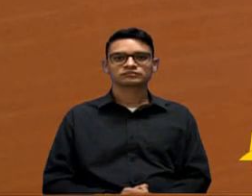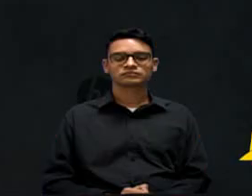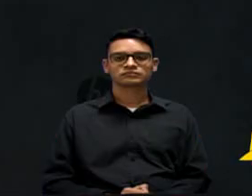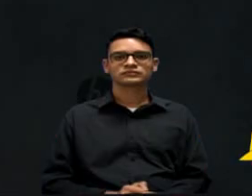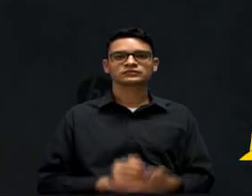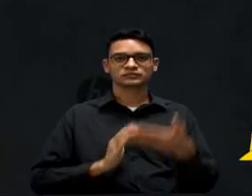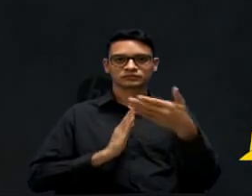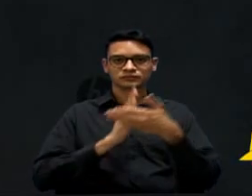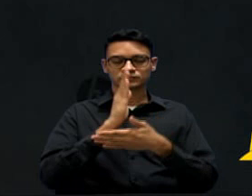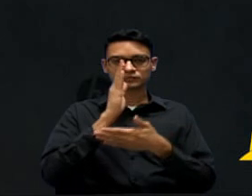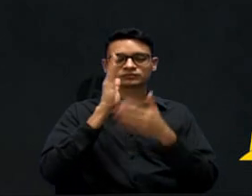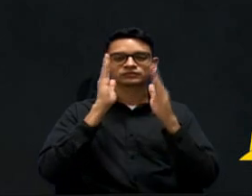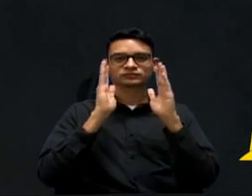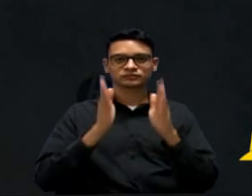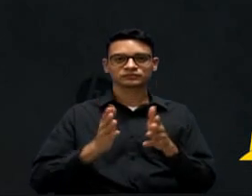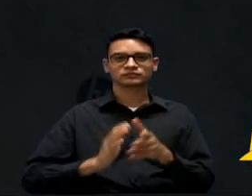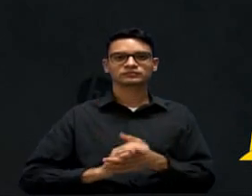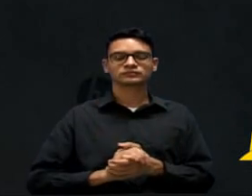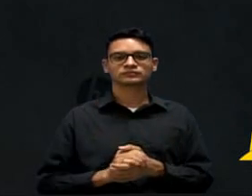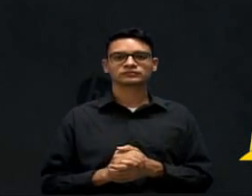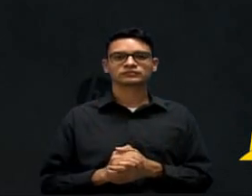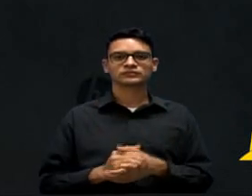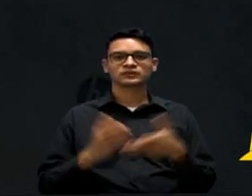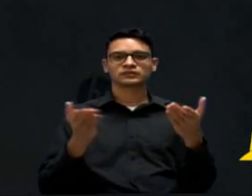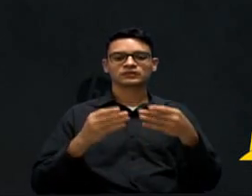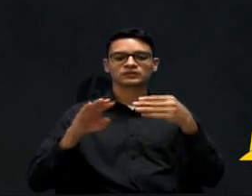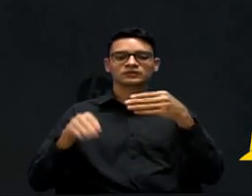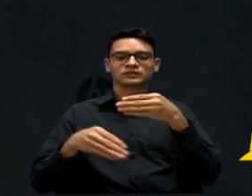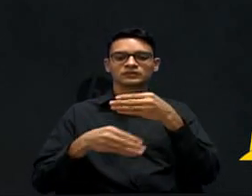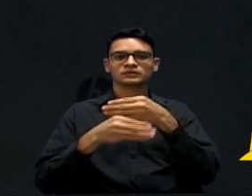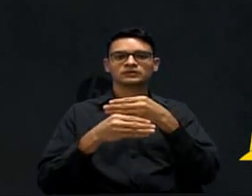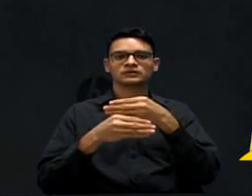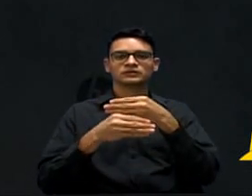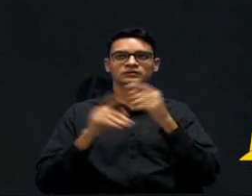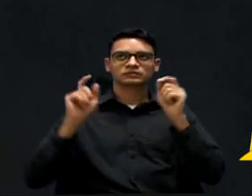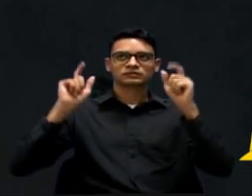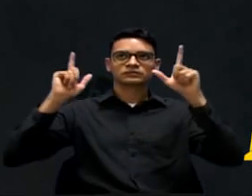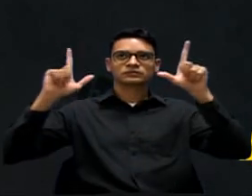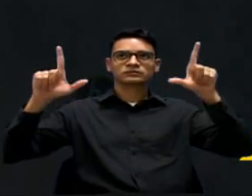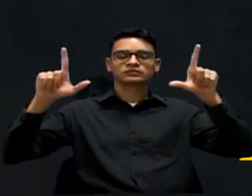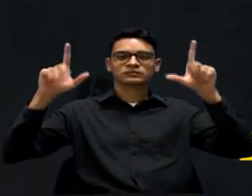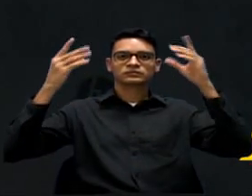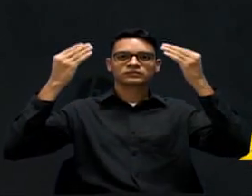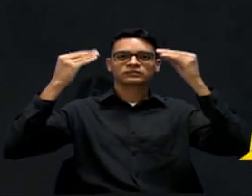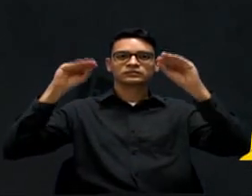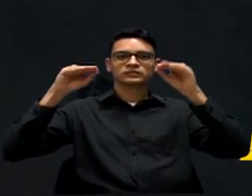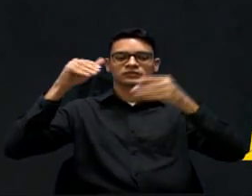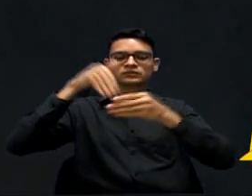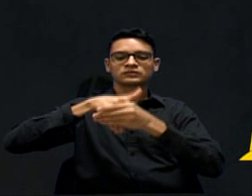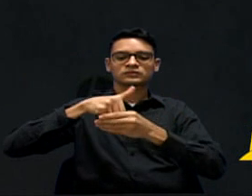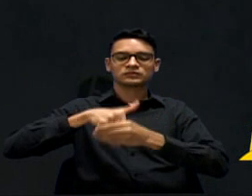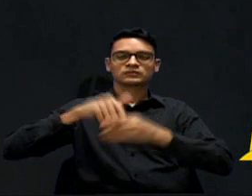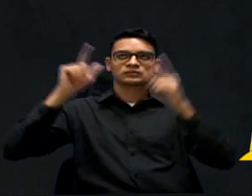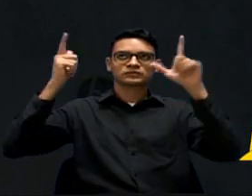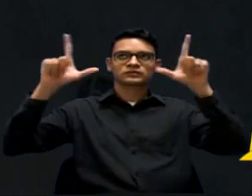Foi aprovado. Eu coloco em emenda também. A emenda é no painel, senhores vereadores. Mais uma votação no painel.